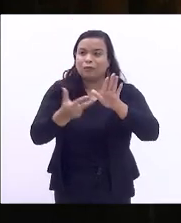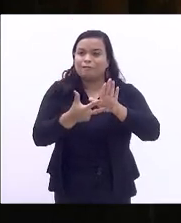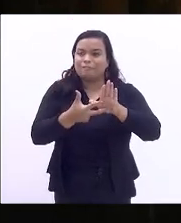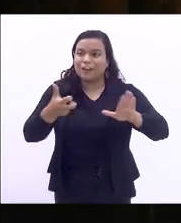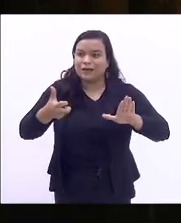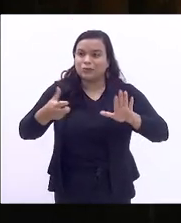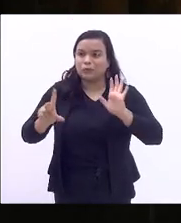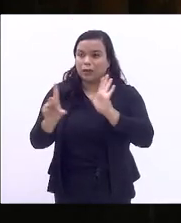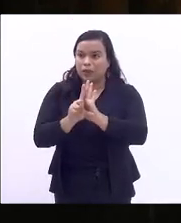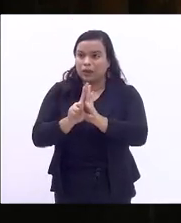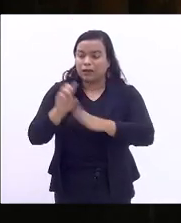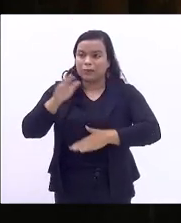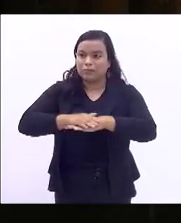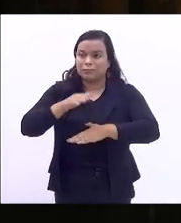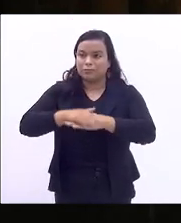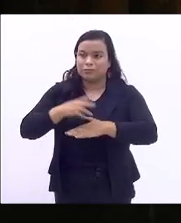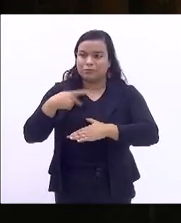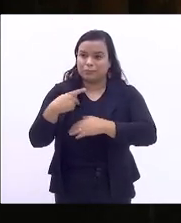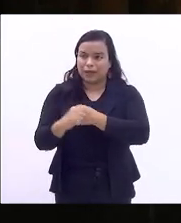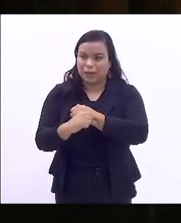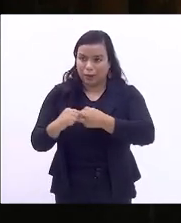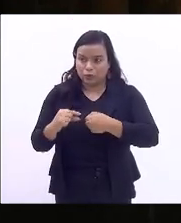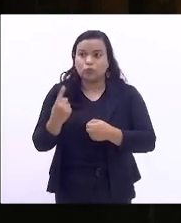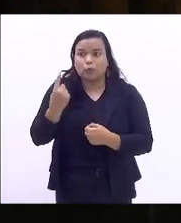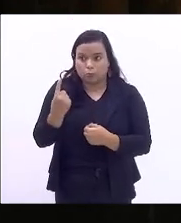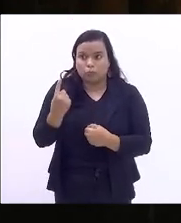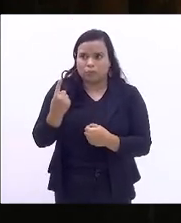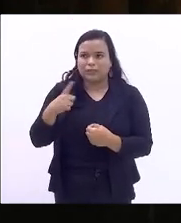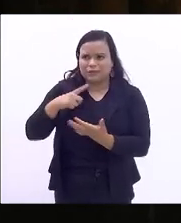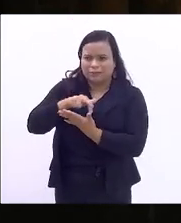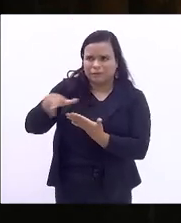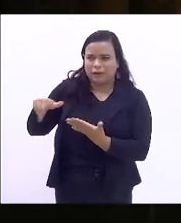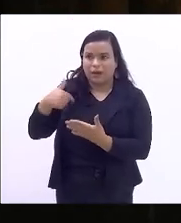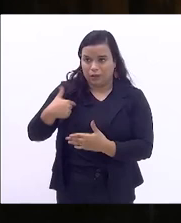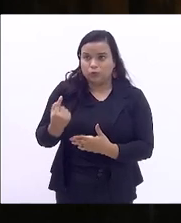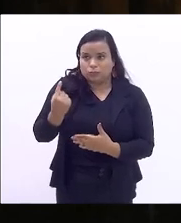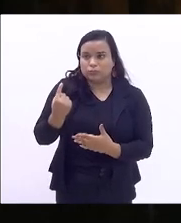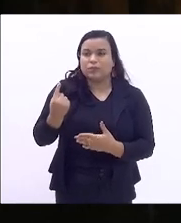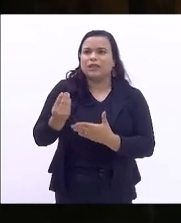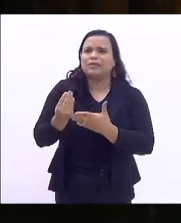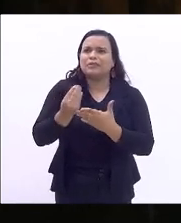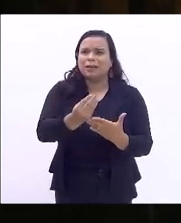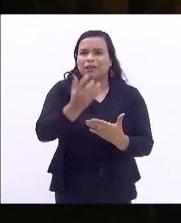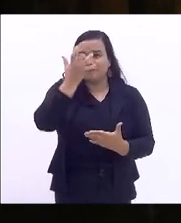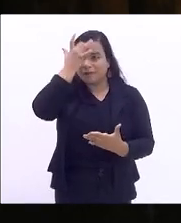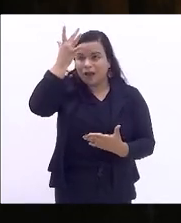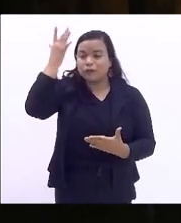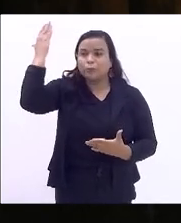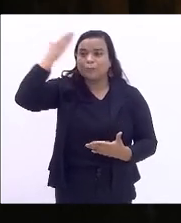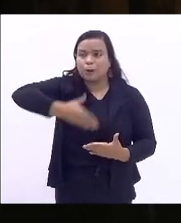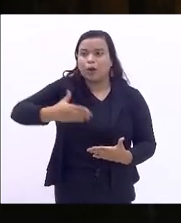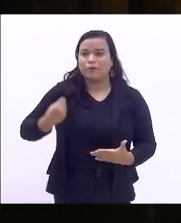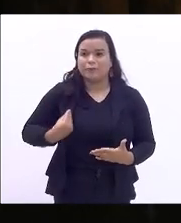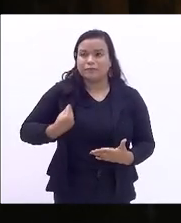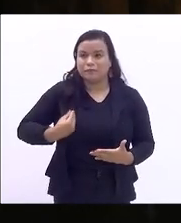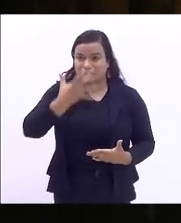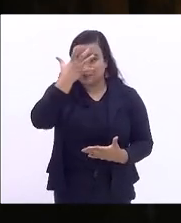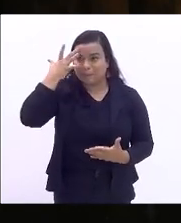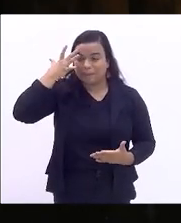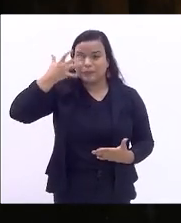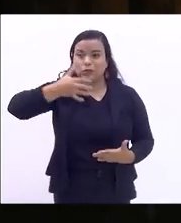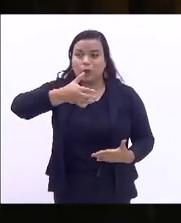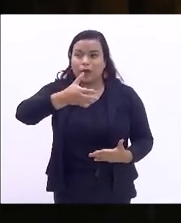na qual eu sou uma das autoras que facilitaria a prova de vida para aposentados e pensionistas